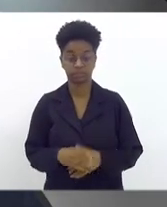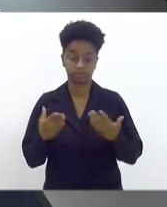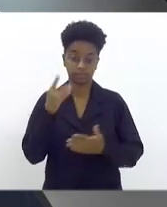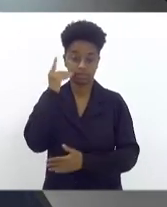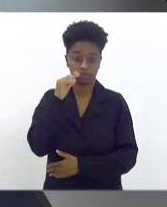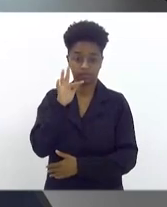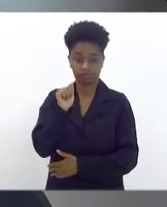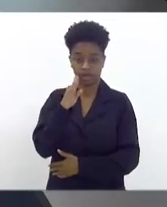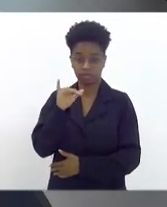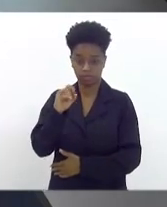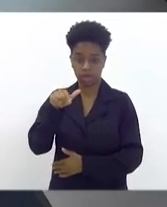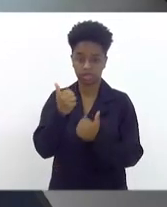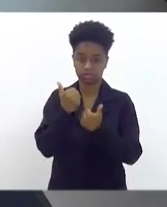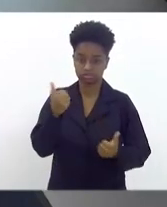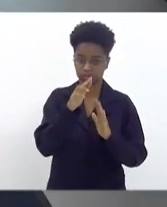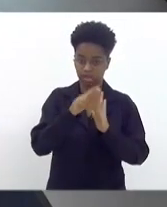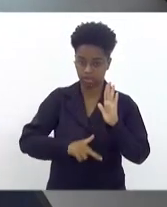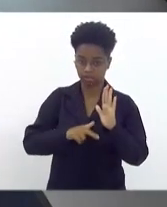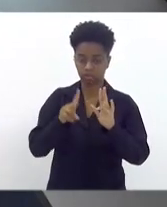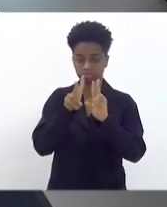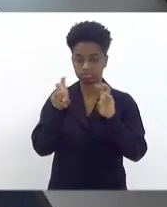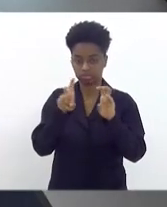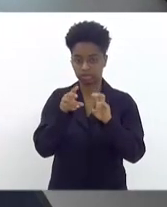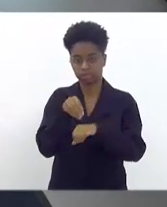Fábio Silva, fica com a subrelatoria para os repasses